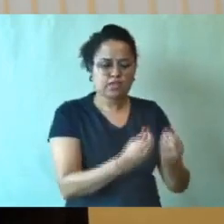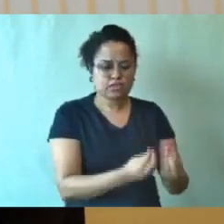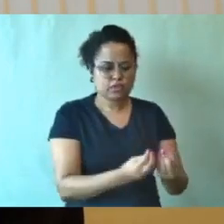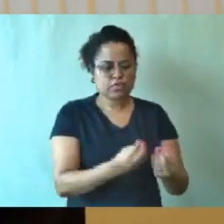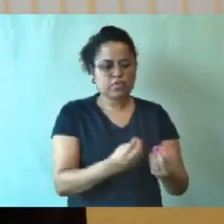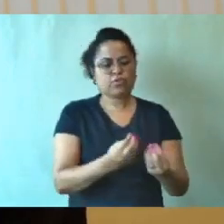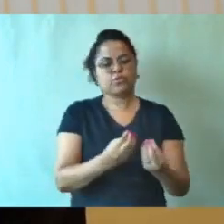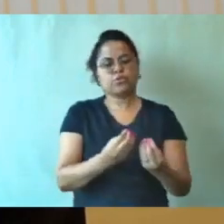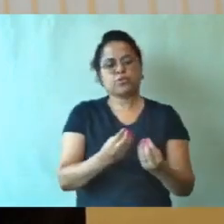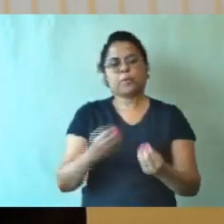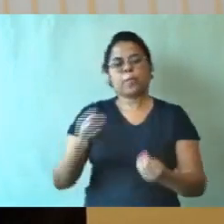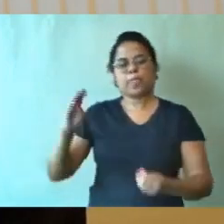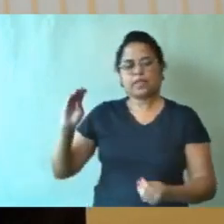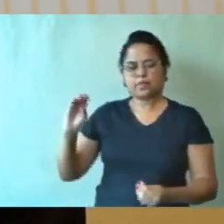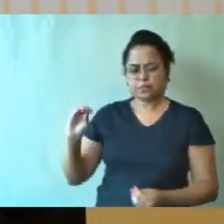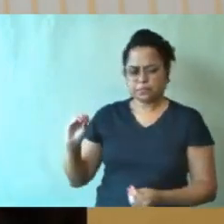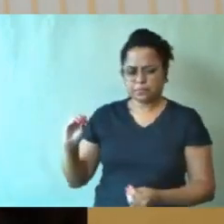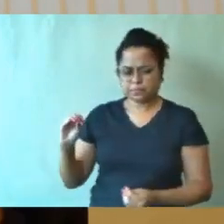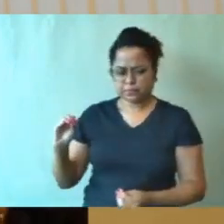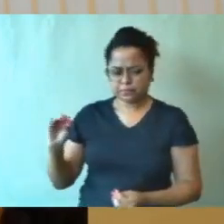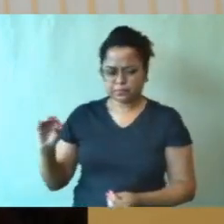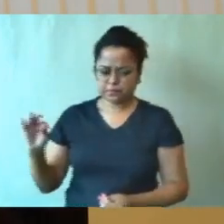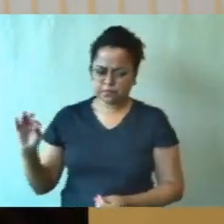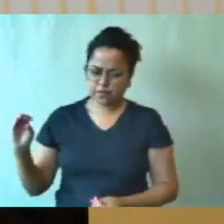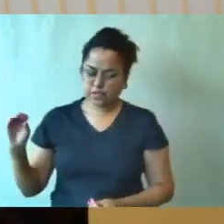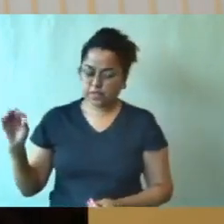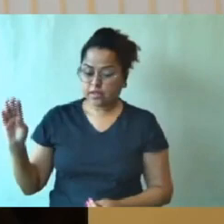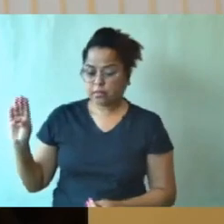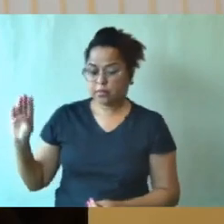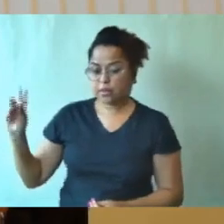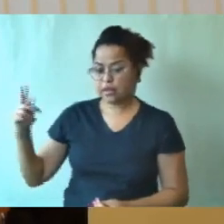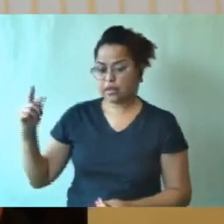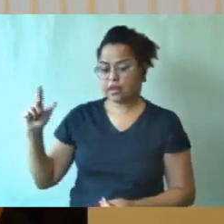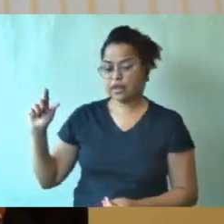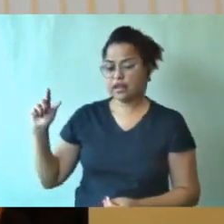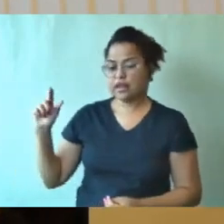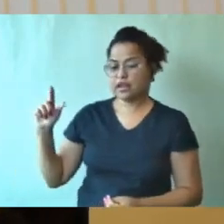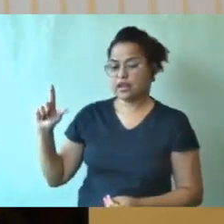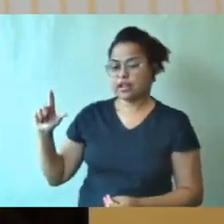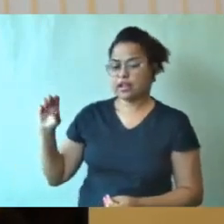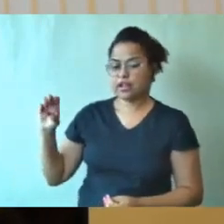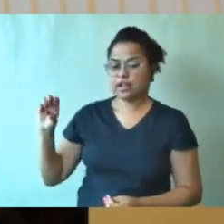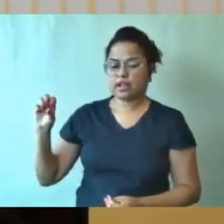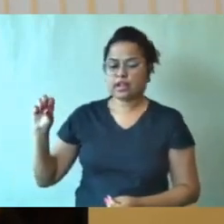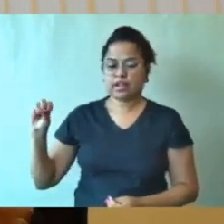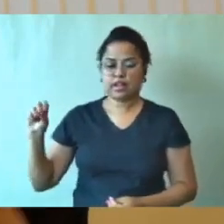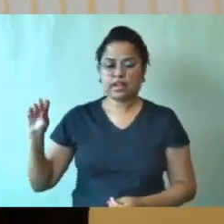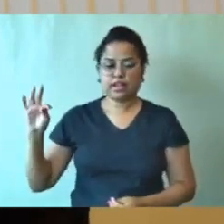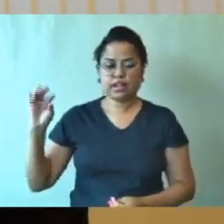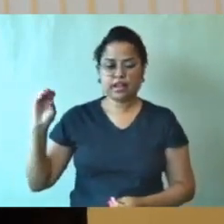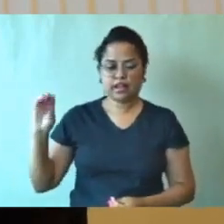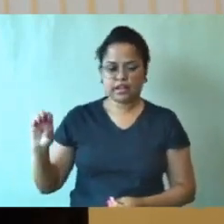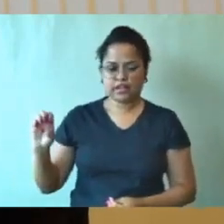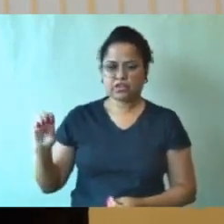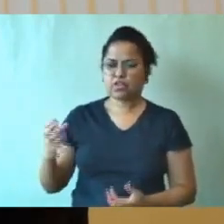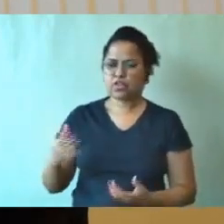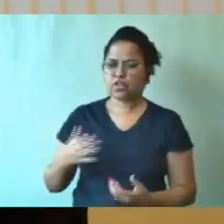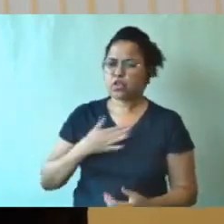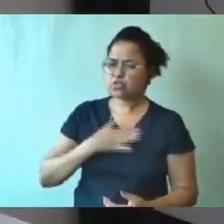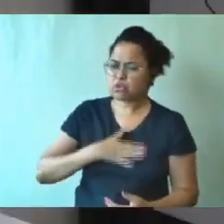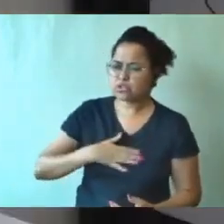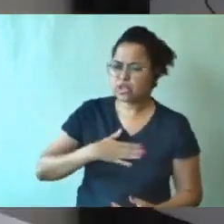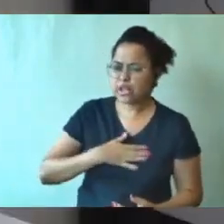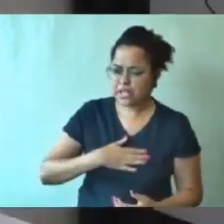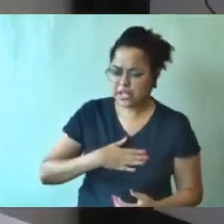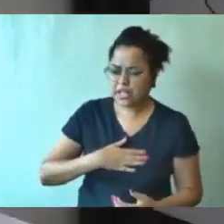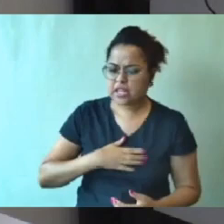Torres. Esse documento, essa autorização, pode ser... A gente gostaria de ter esse documento junto